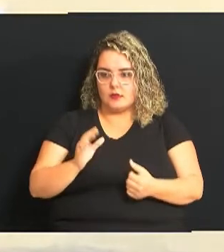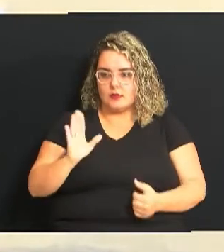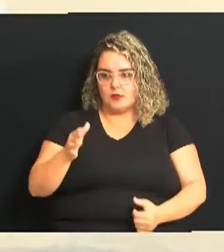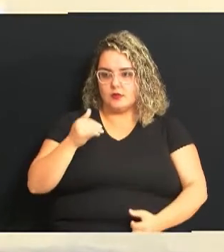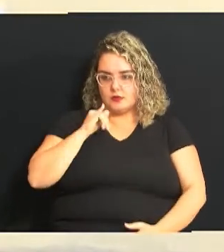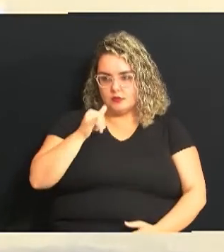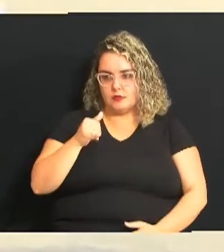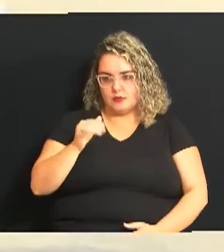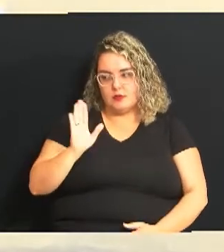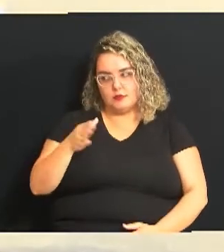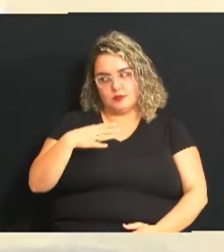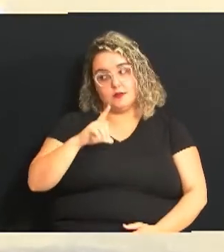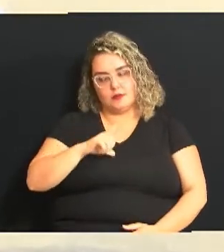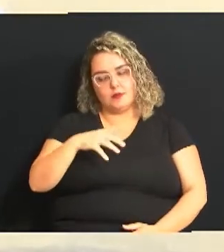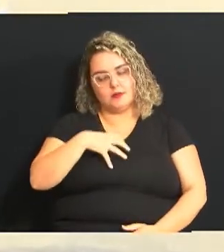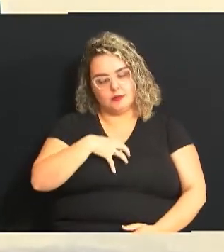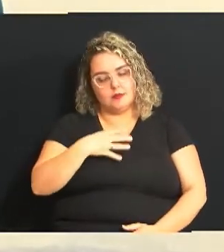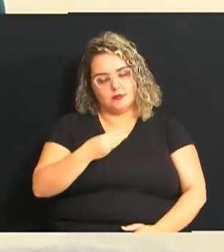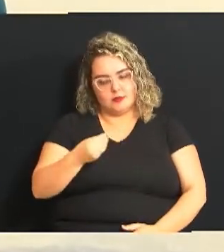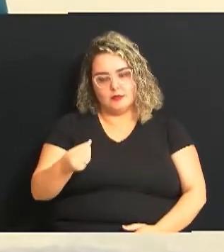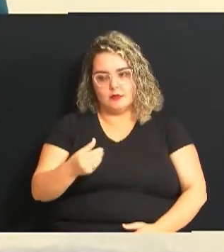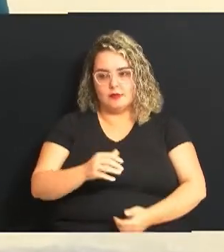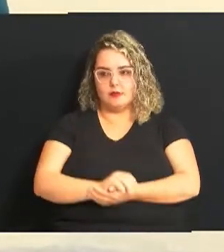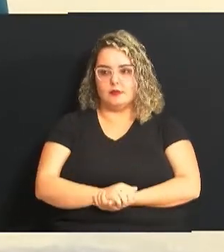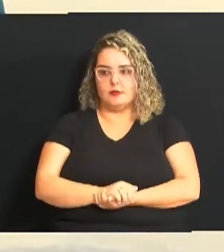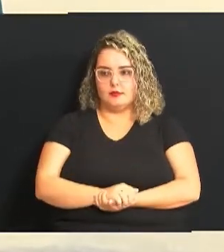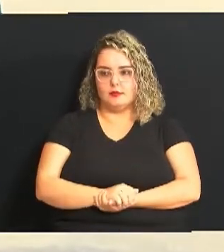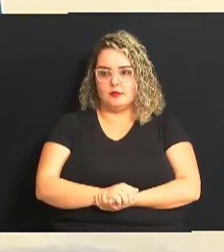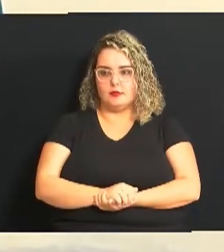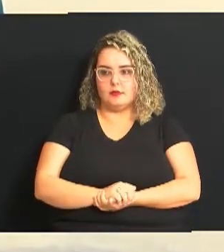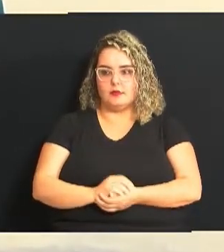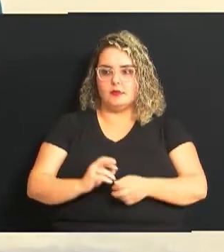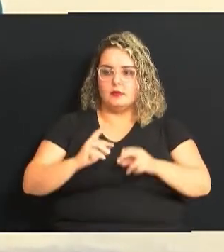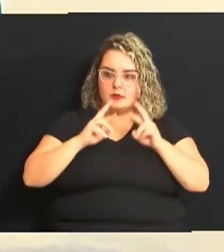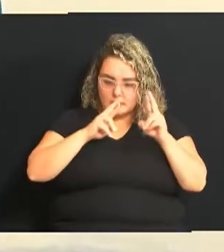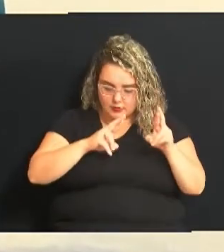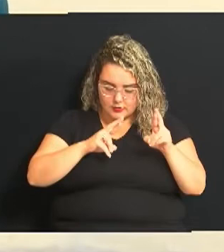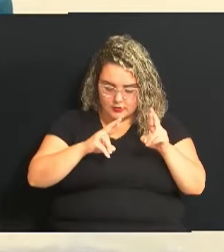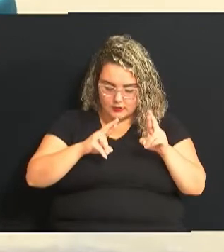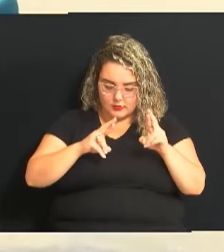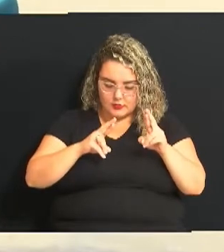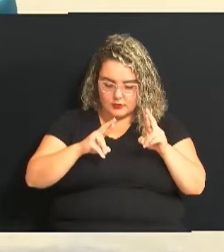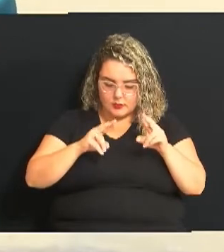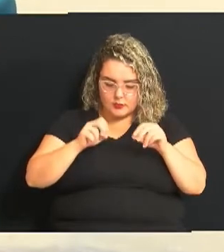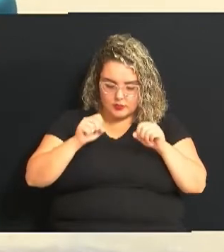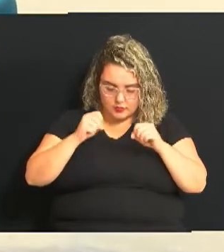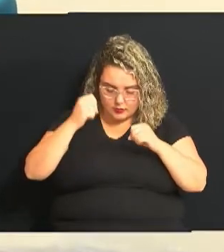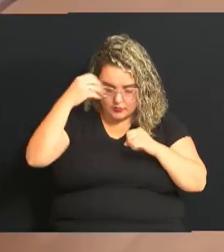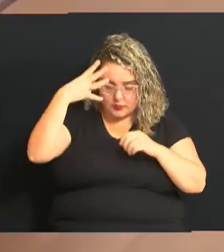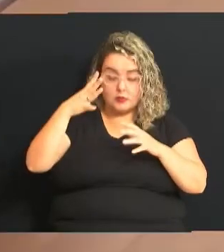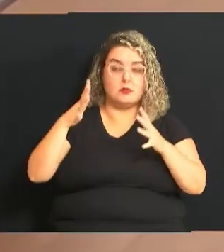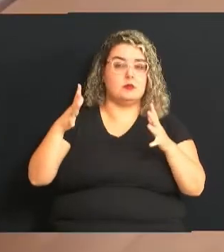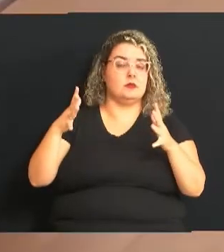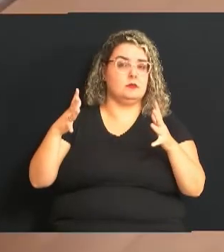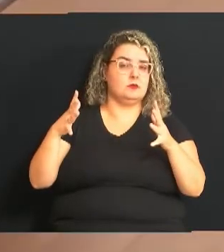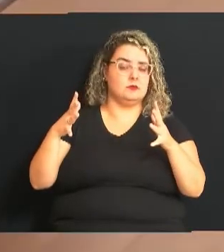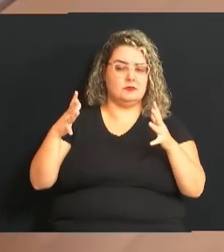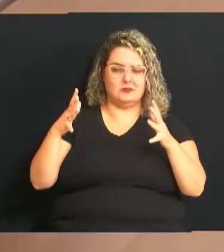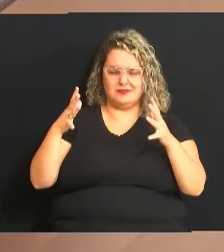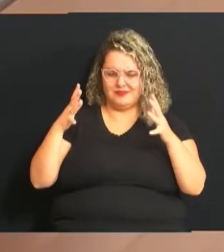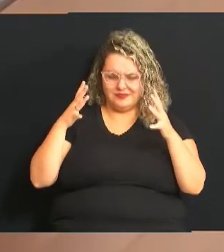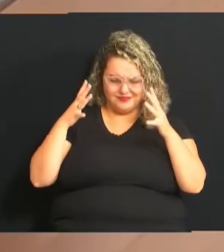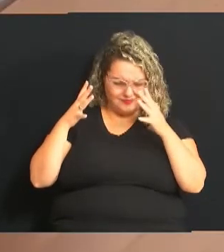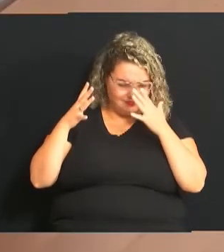essa sensibilidade, tá? Se você está dormindo e liga a luz, te dá aquela coisa, parece